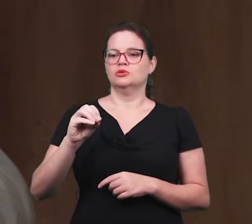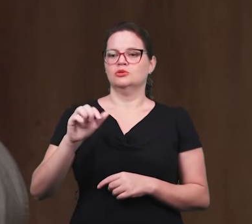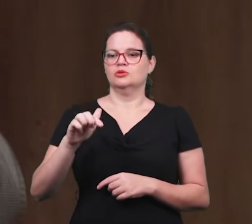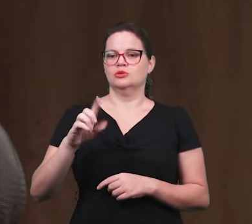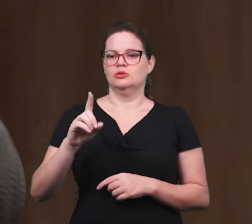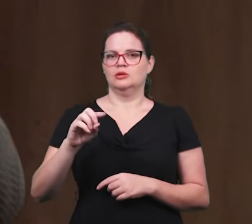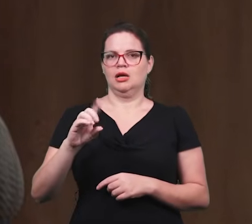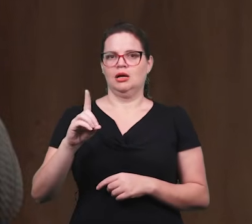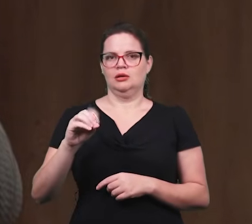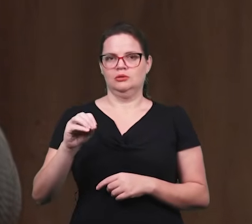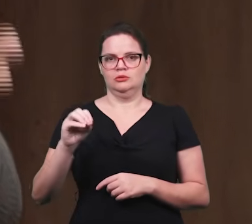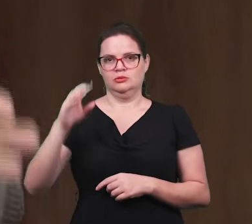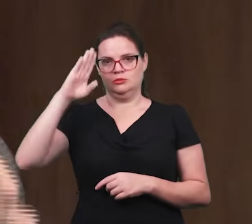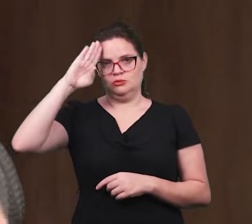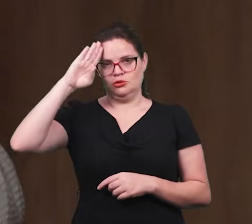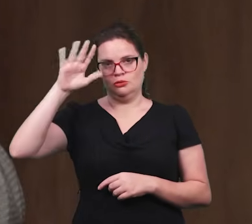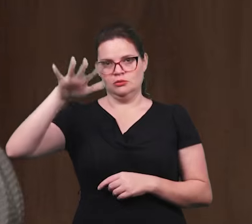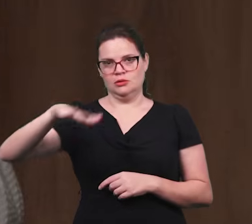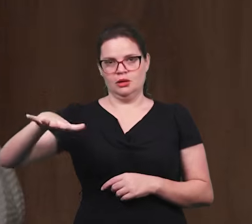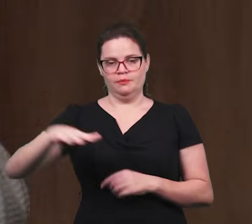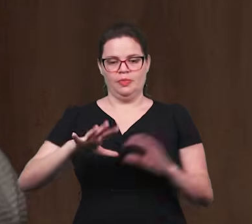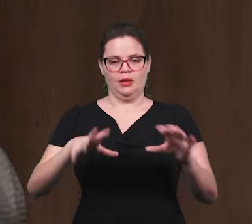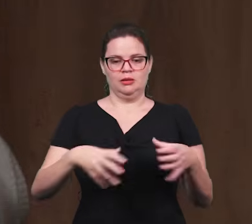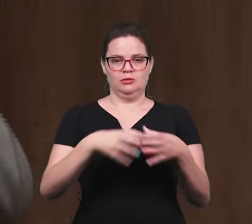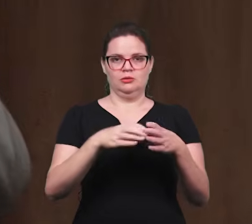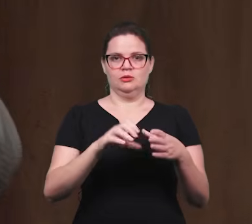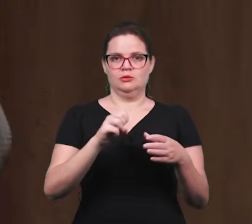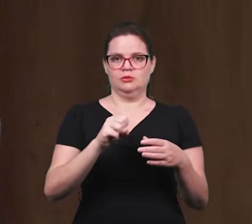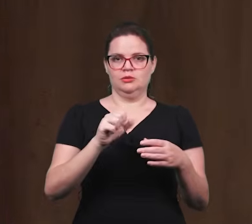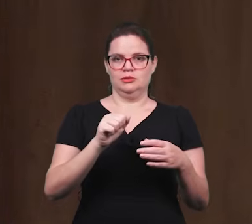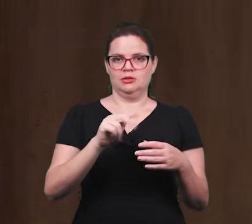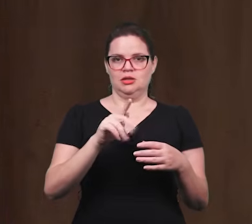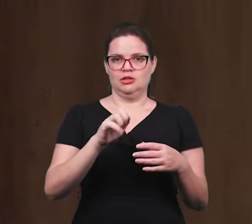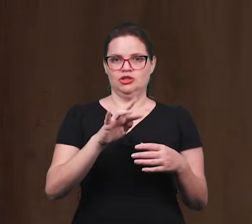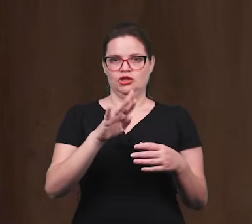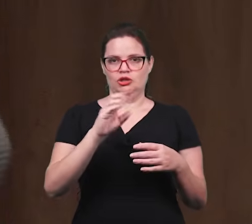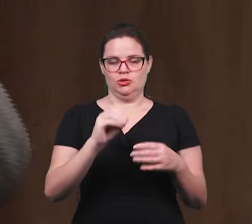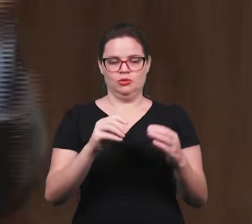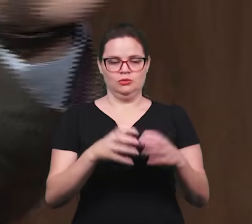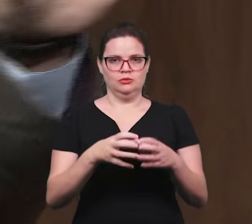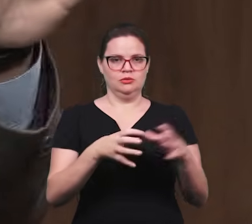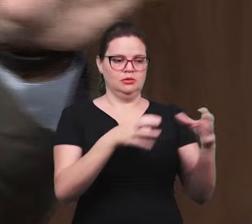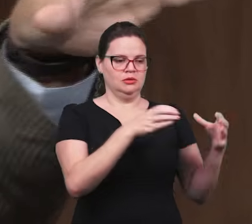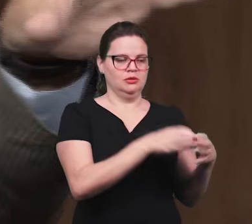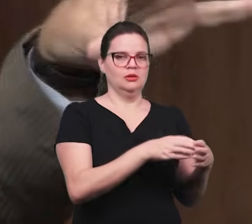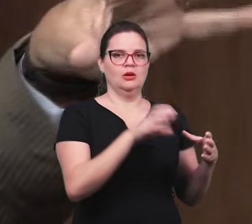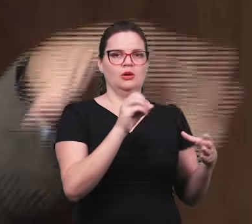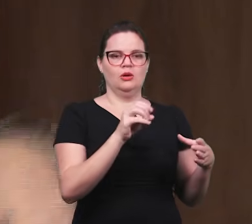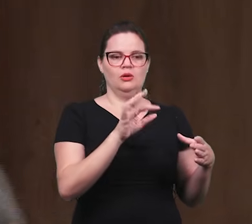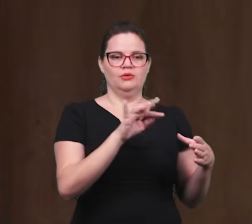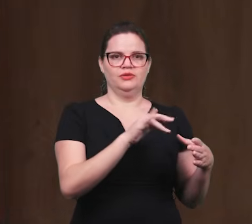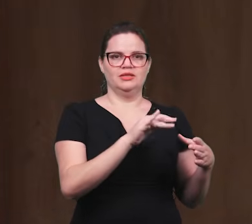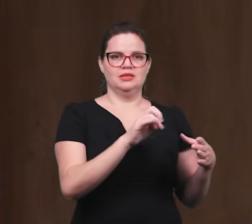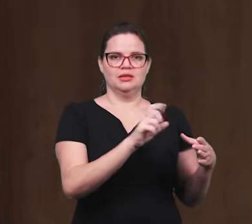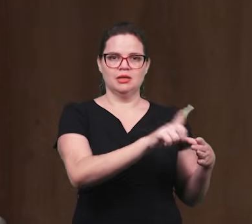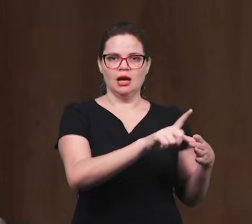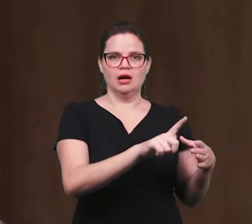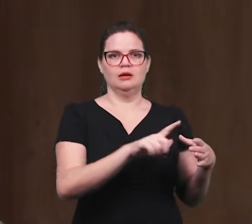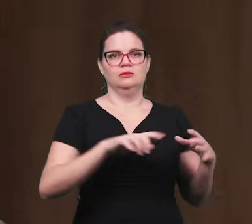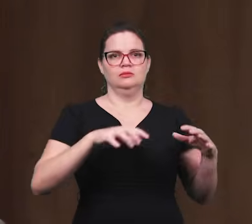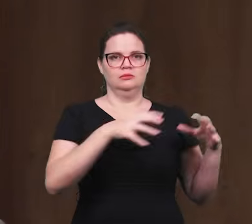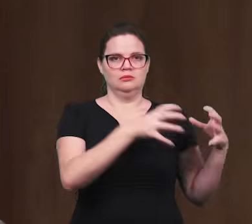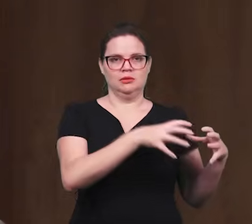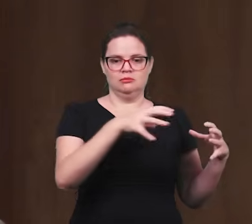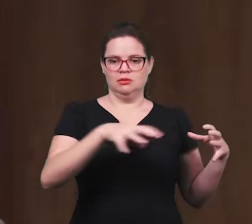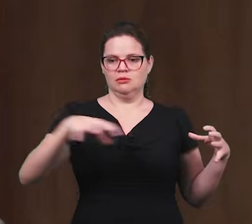convivem, o círculo dos sargentos, subtenentes sargentos, e o círculo dos oficiais. Então, isso é uma forma A partir de tenente passa a ser